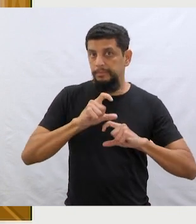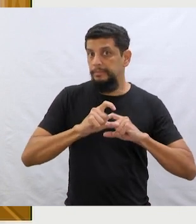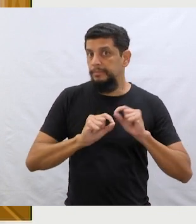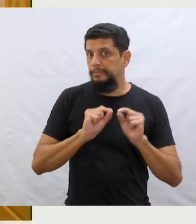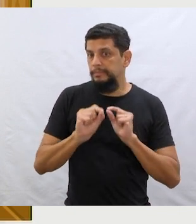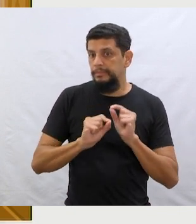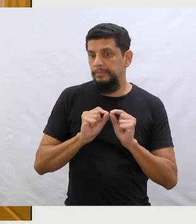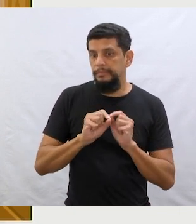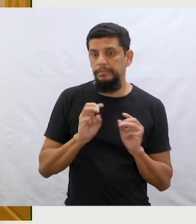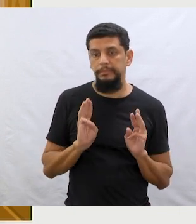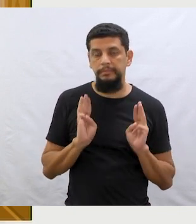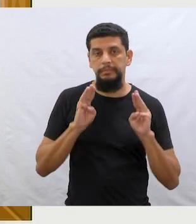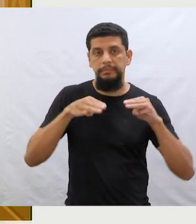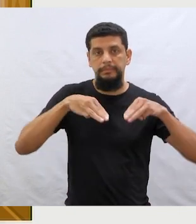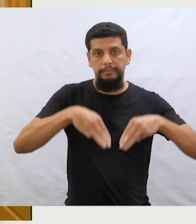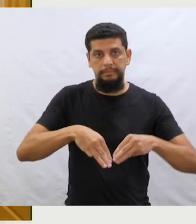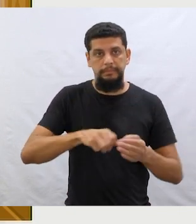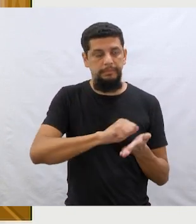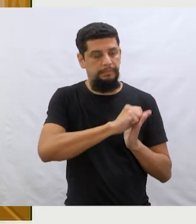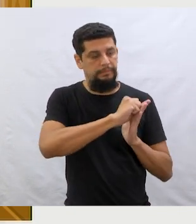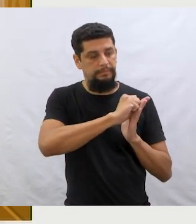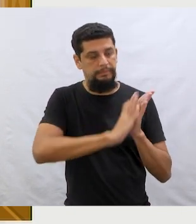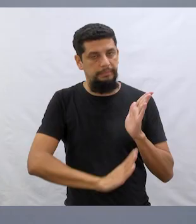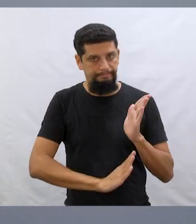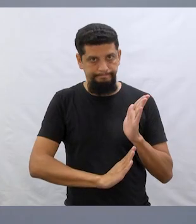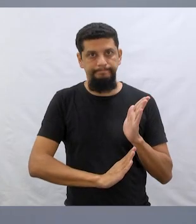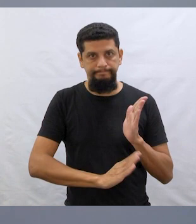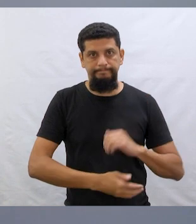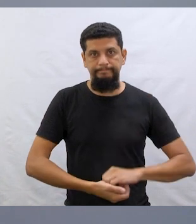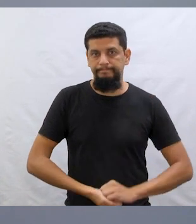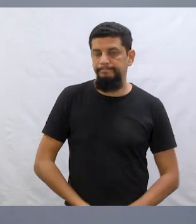e finalizaremos com uma atividade.